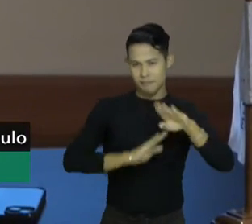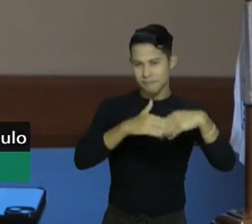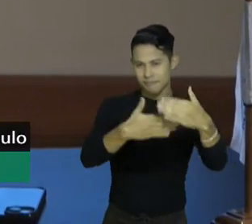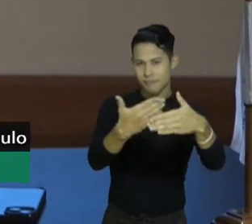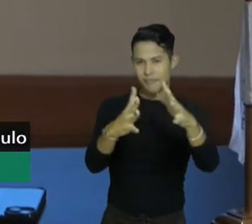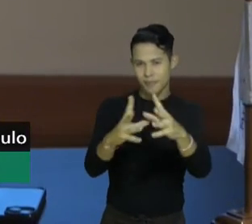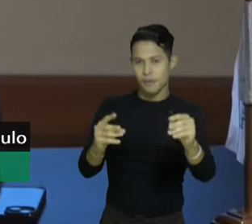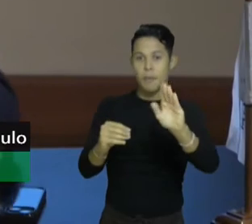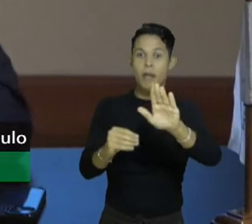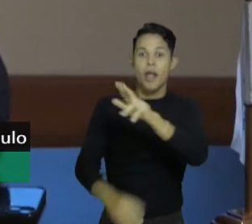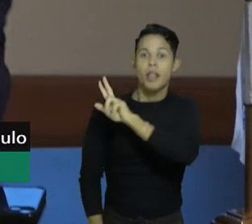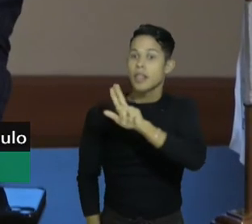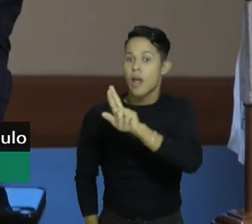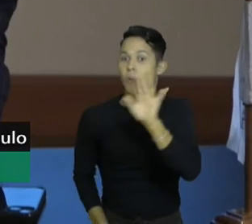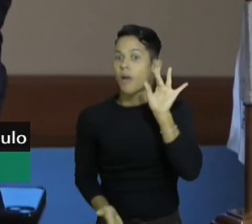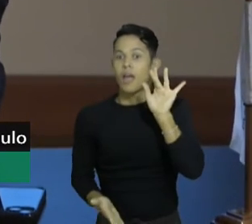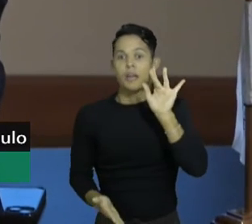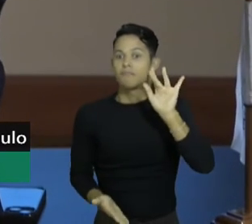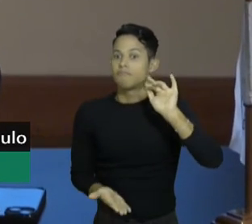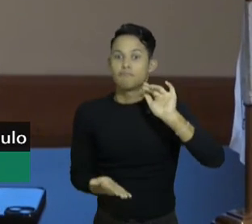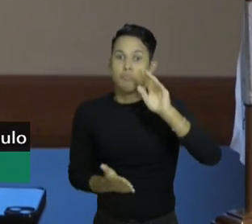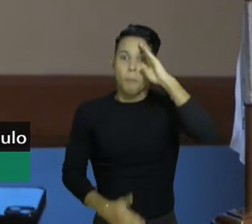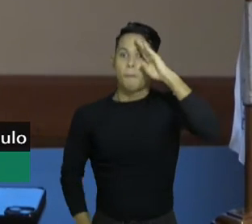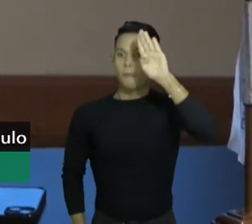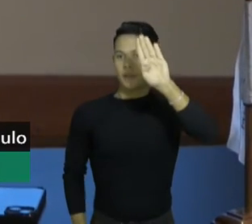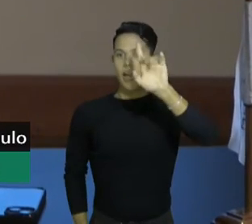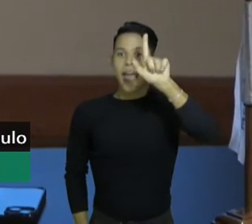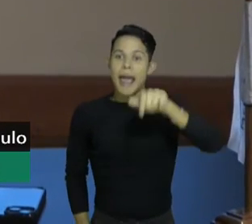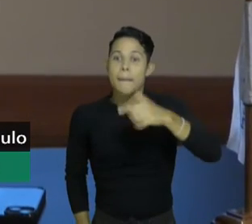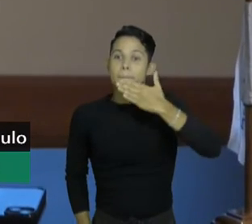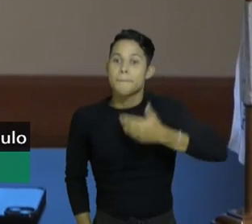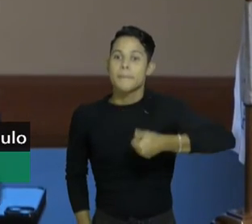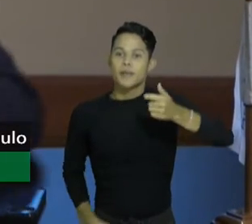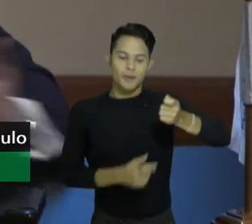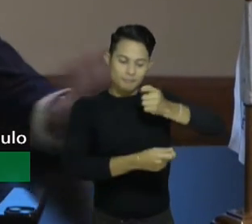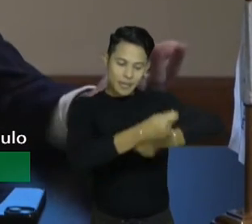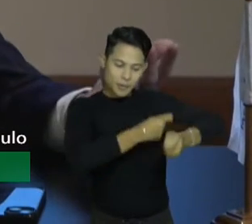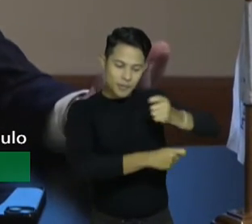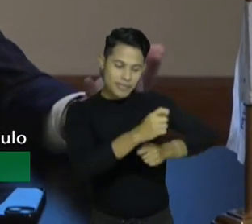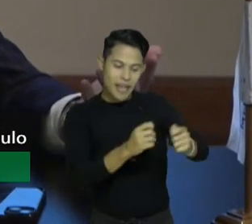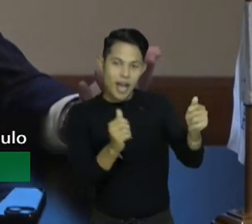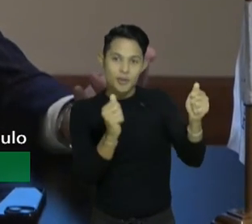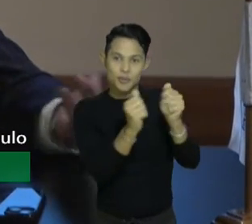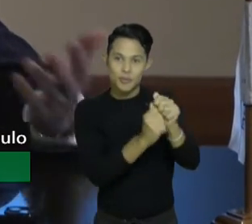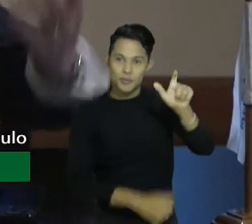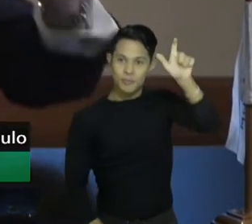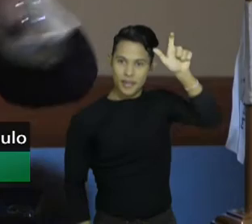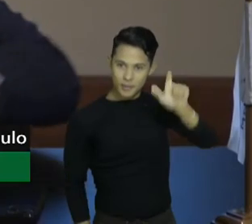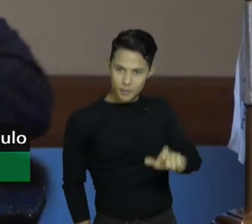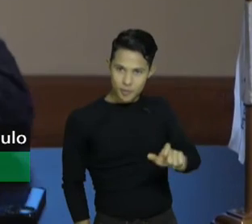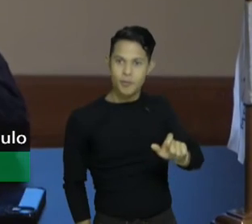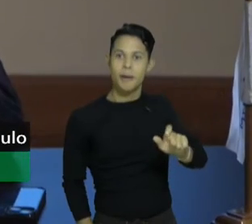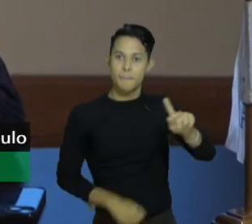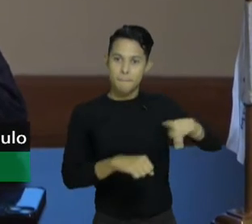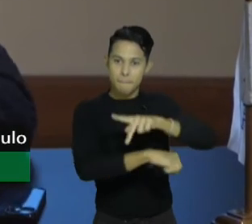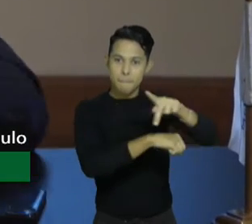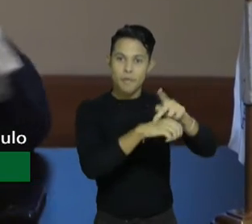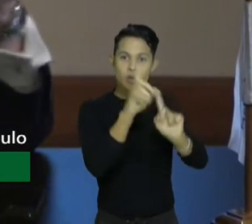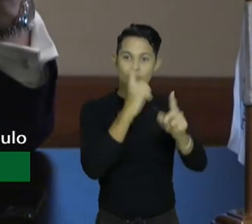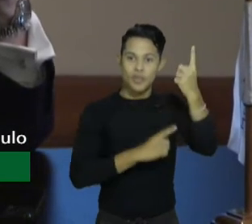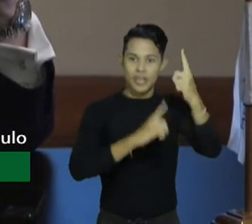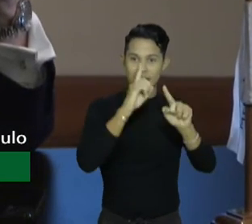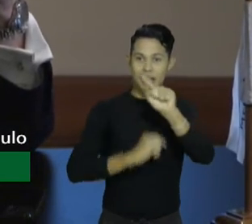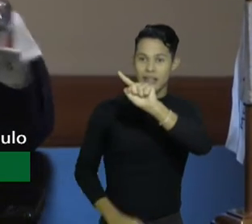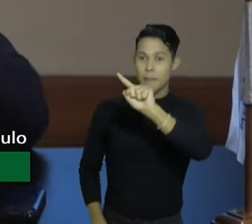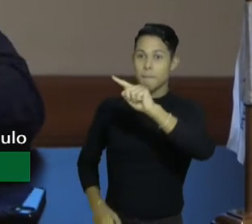mas não é determinante é muito mais fácil fazer negócio com o chileno do que com o indiano né Depois de meses negociando